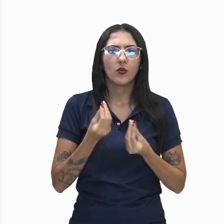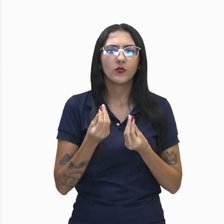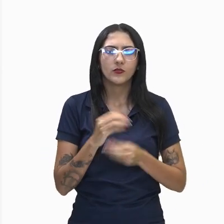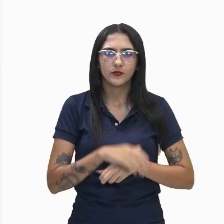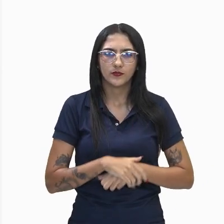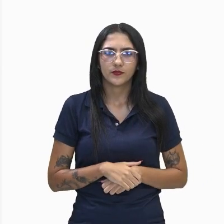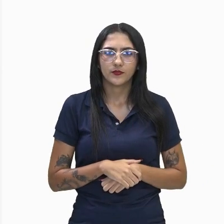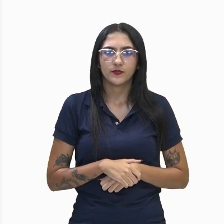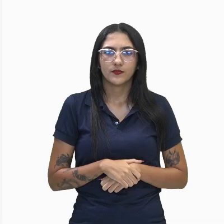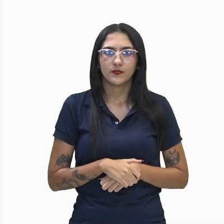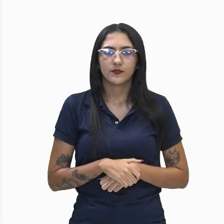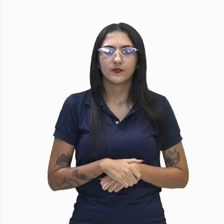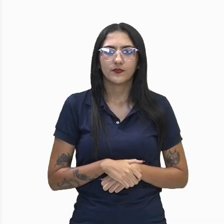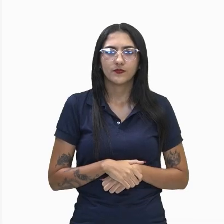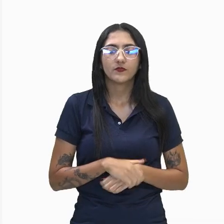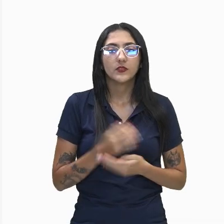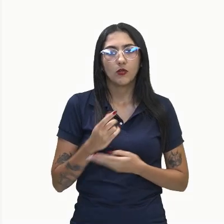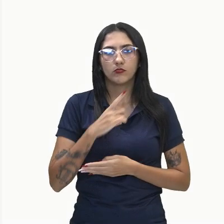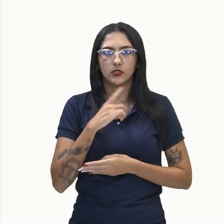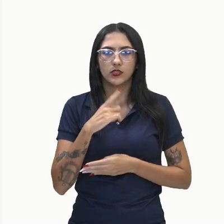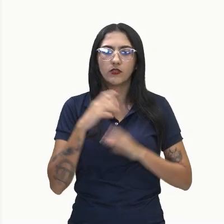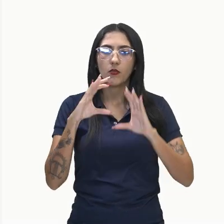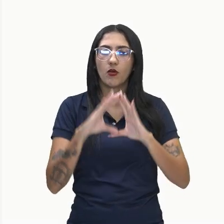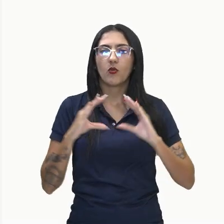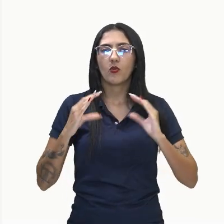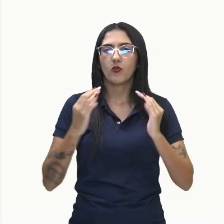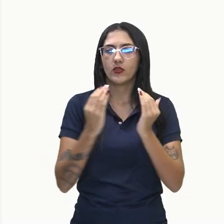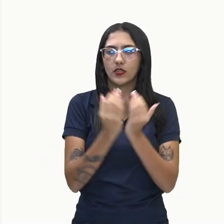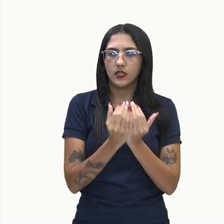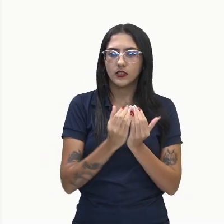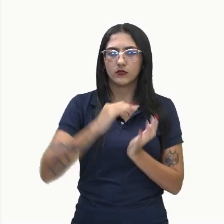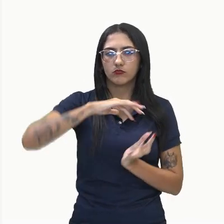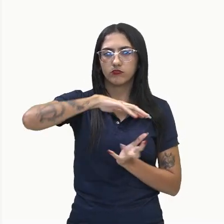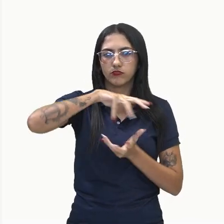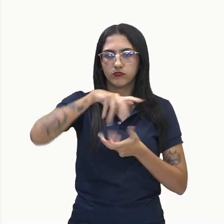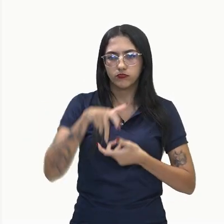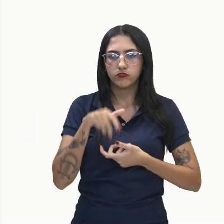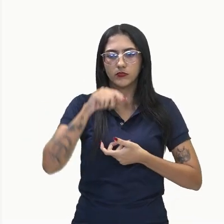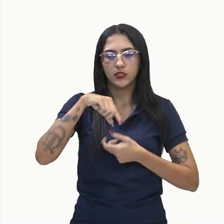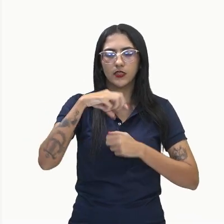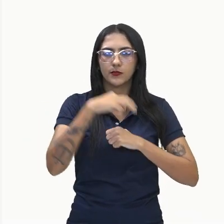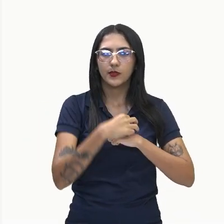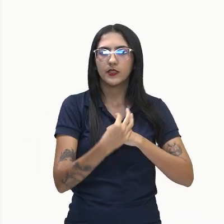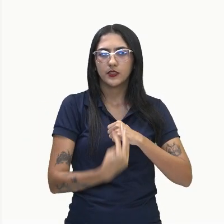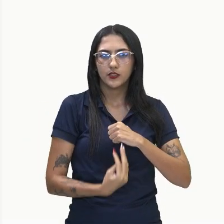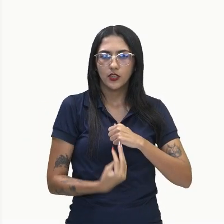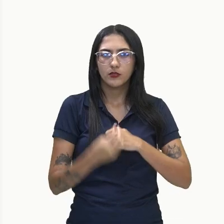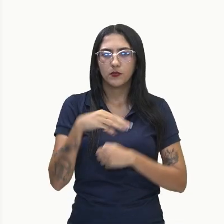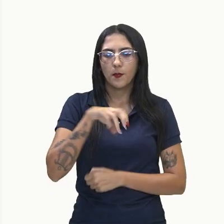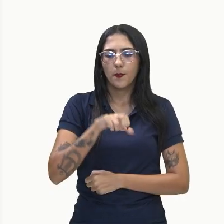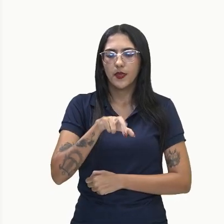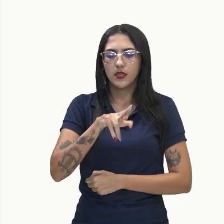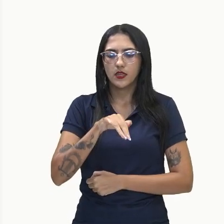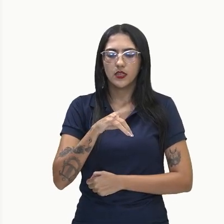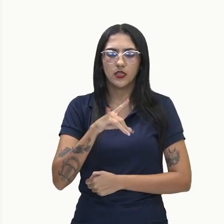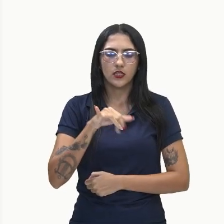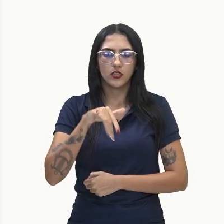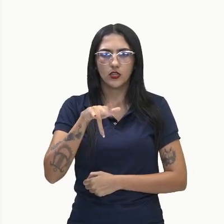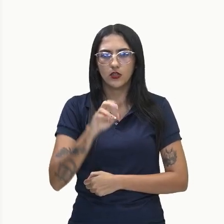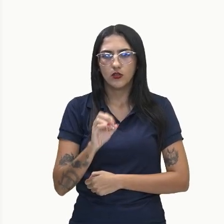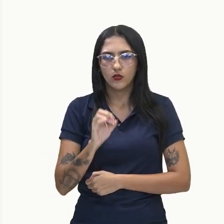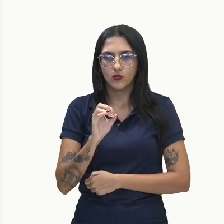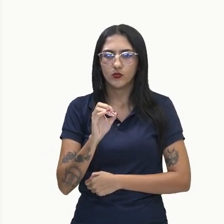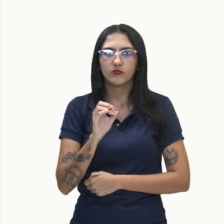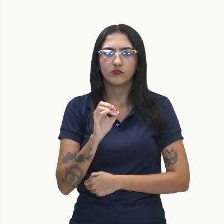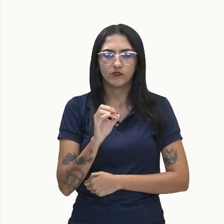nós tivemos aqui a Conferência Internacional do Meridiano, deixa eu só voltar aqui,